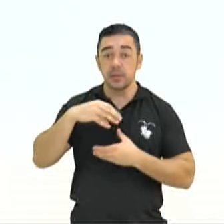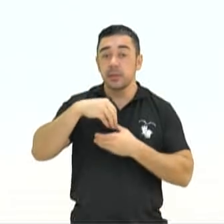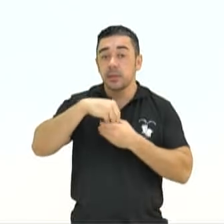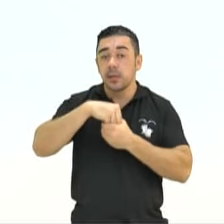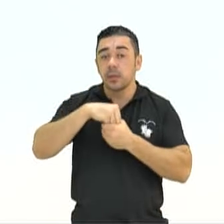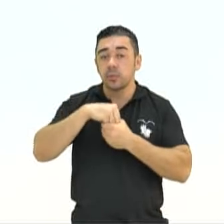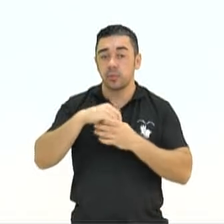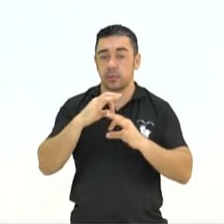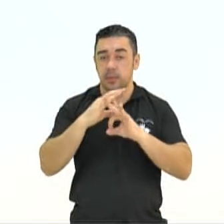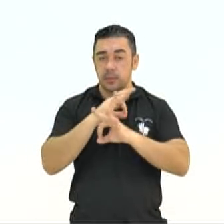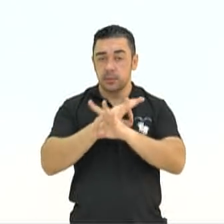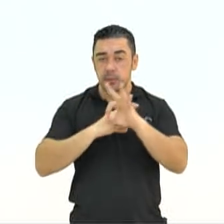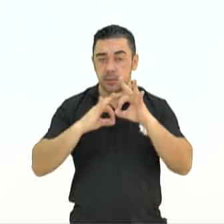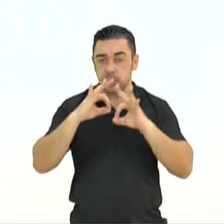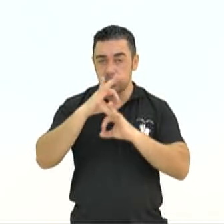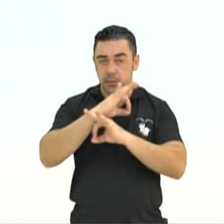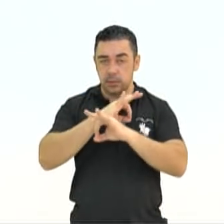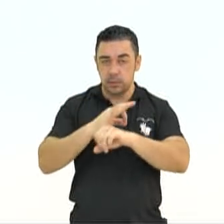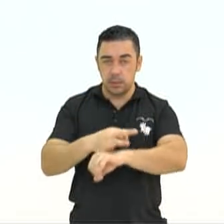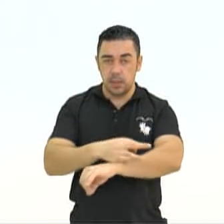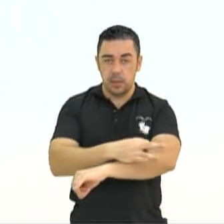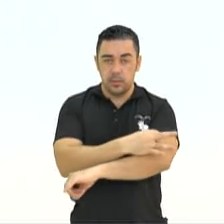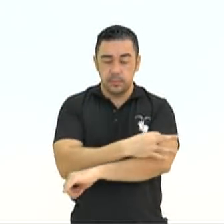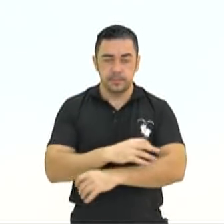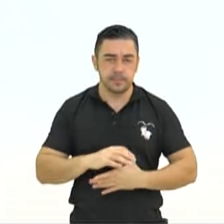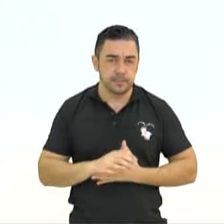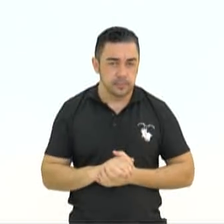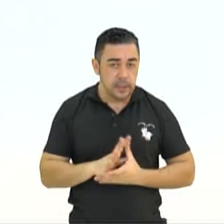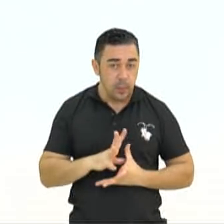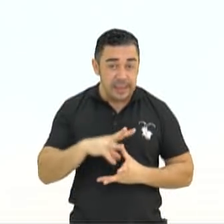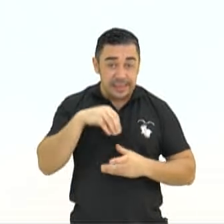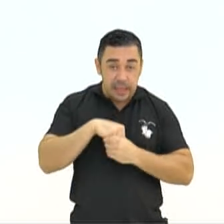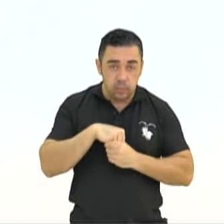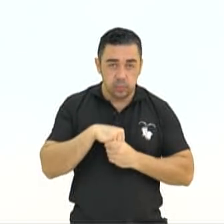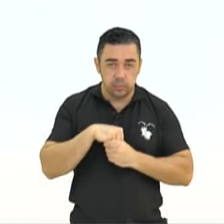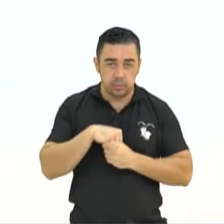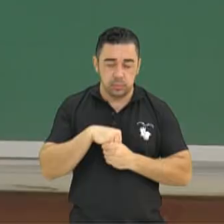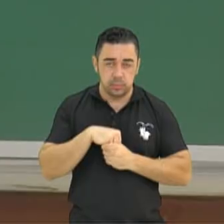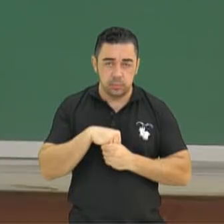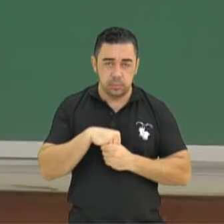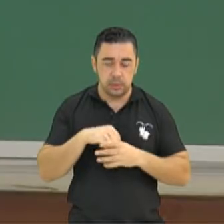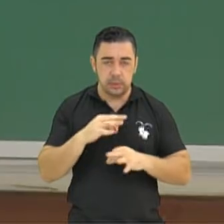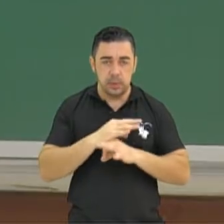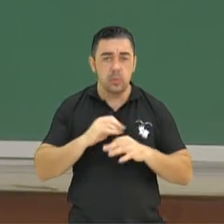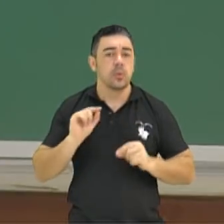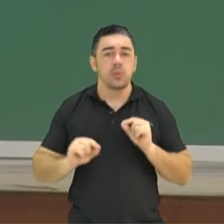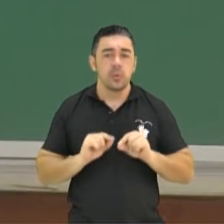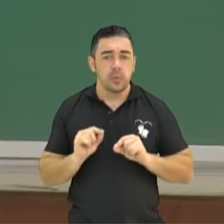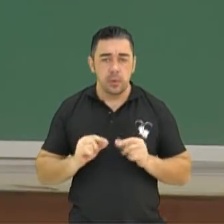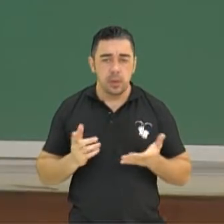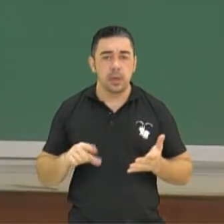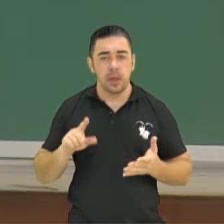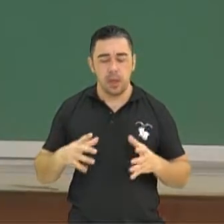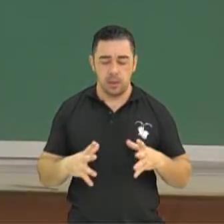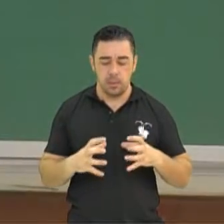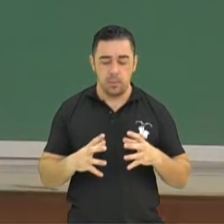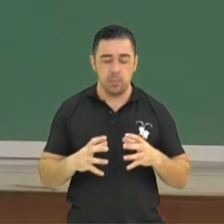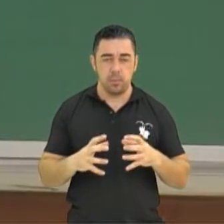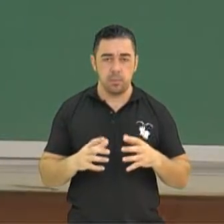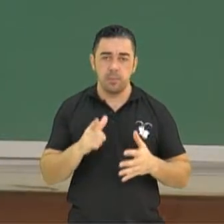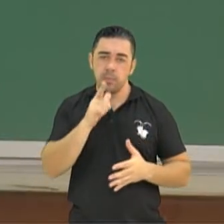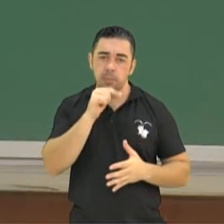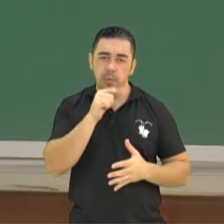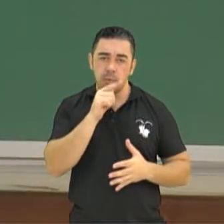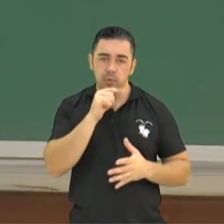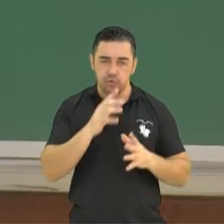Dentro da célula, tá? Então, a digestão está ocorrendo dentro da célula do animalzinho. Quem que faz isso? As esponjas. Olha que esponja